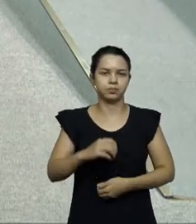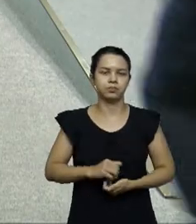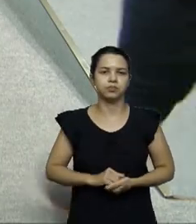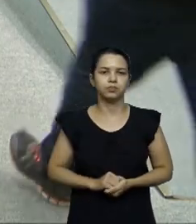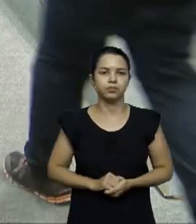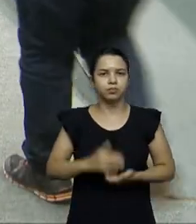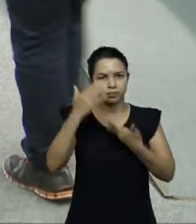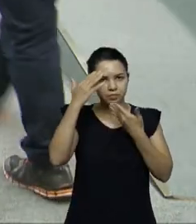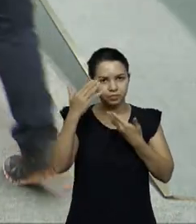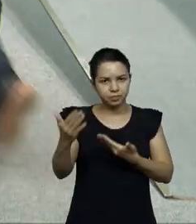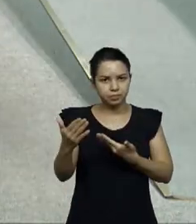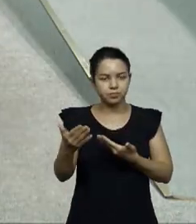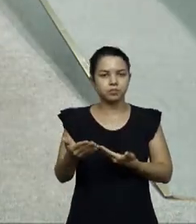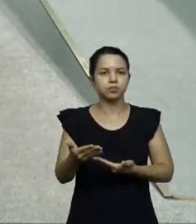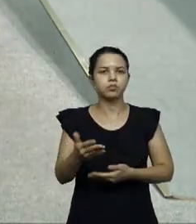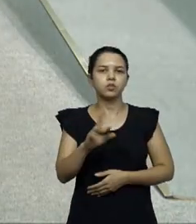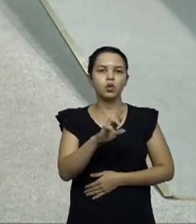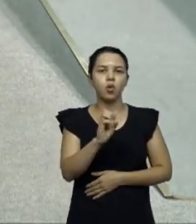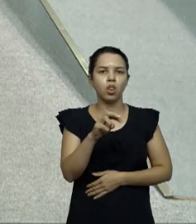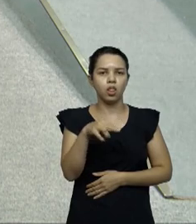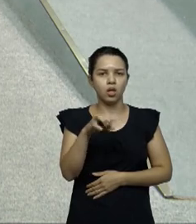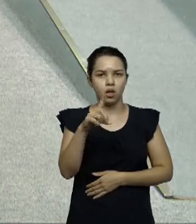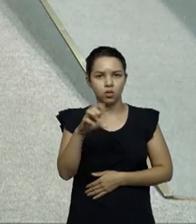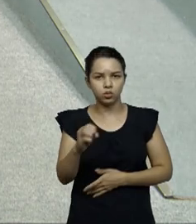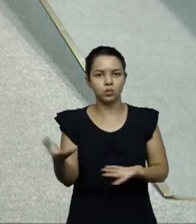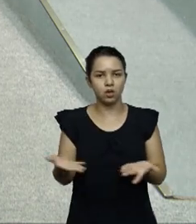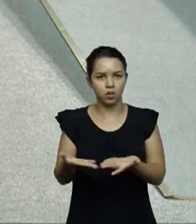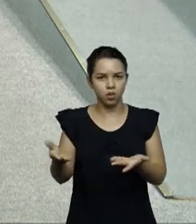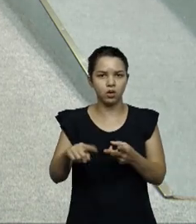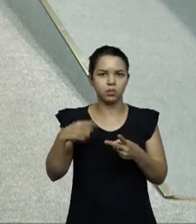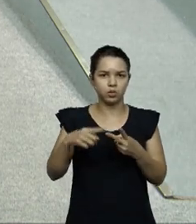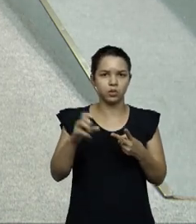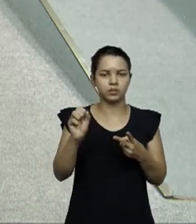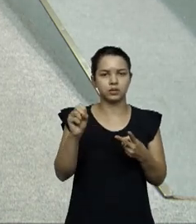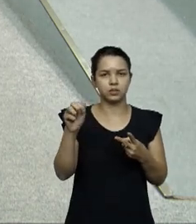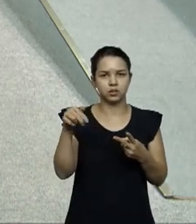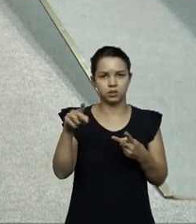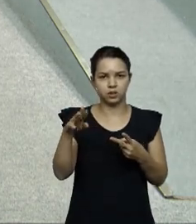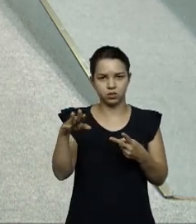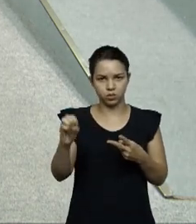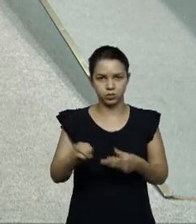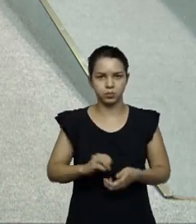Ronaldo de Araranguá e depois o Sandro de Blumenau